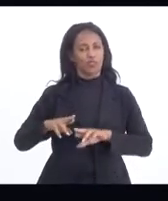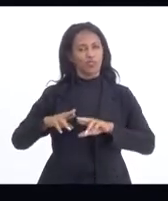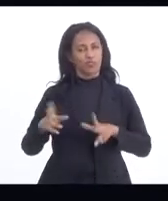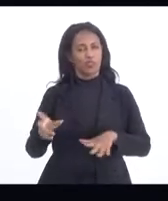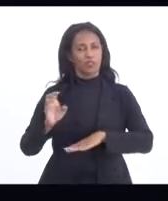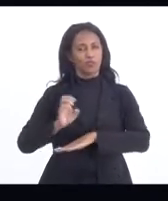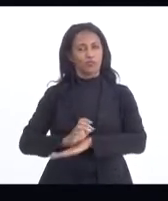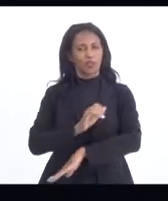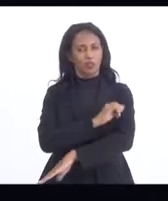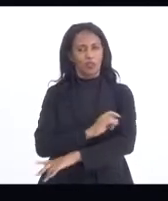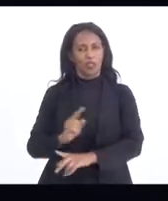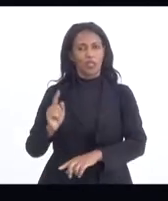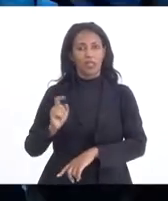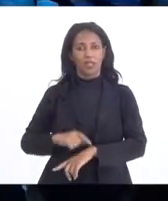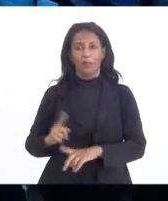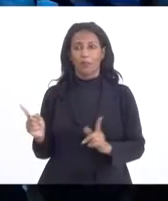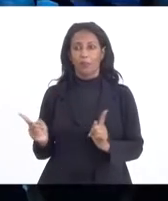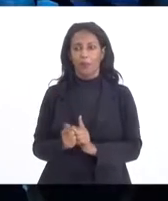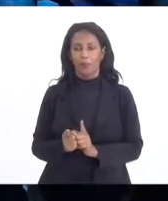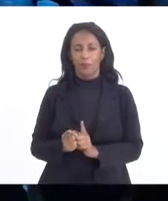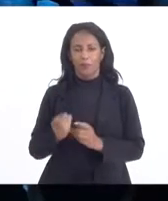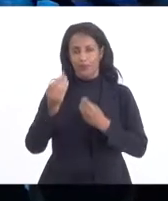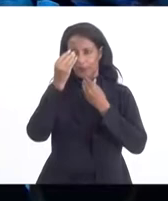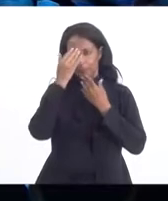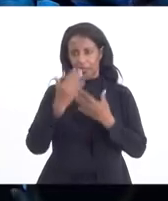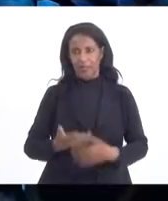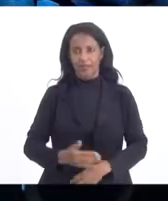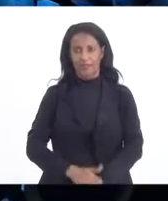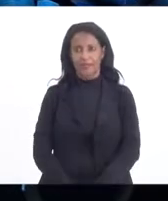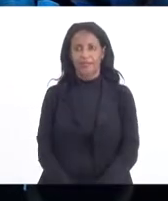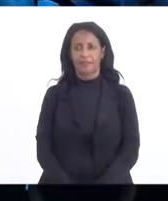estado do Rio de Janeiro em pouco tempo. Muito obrigado.